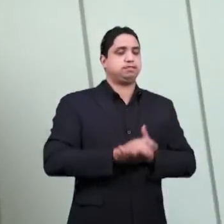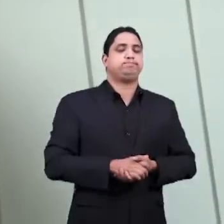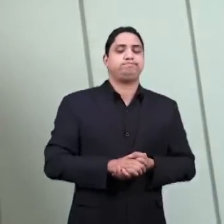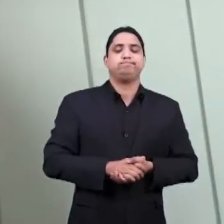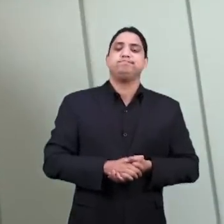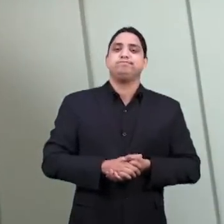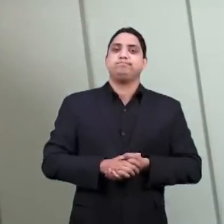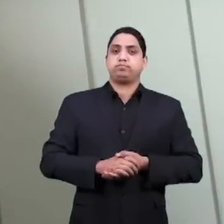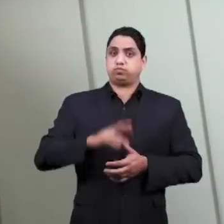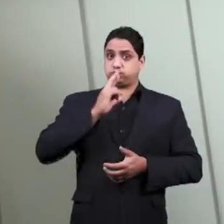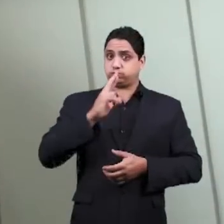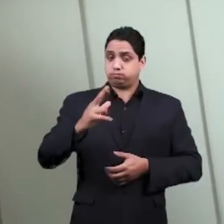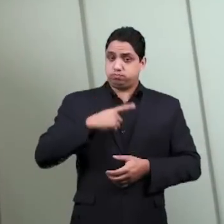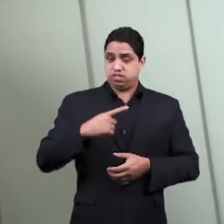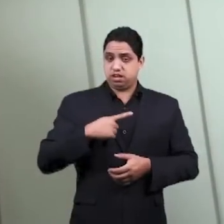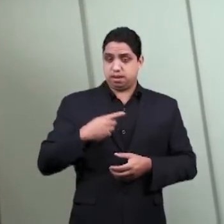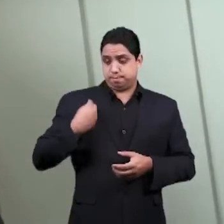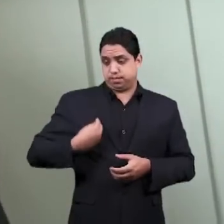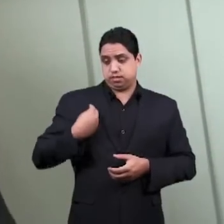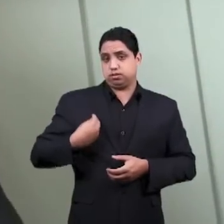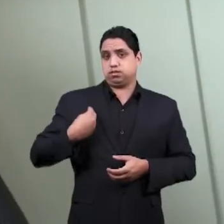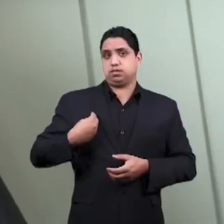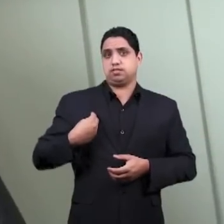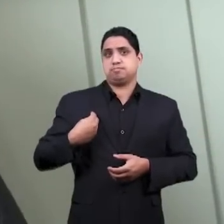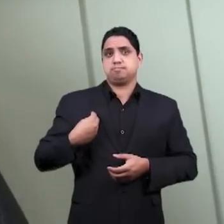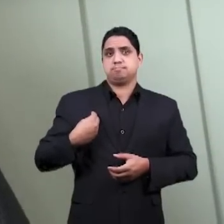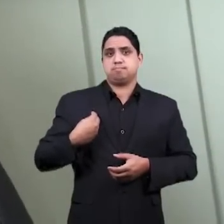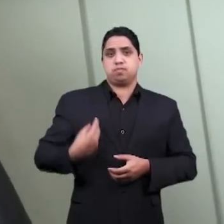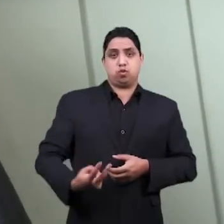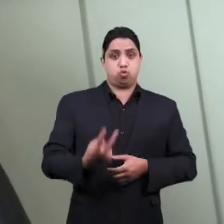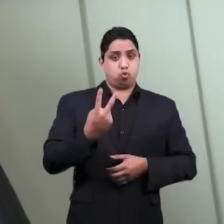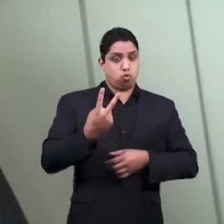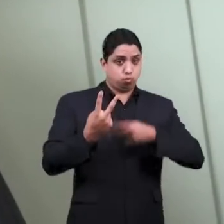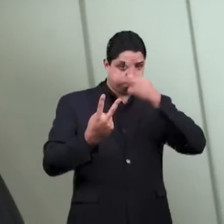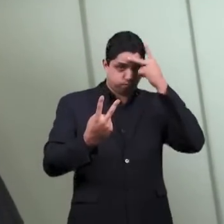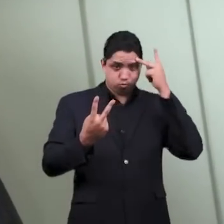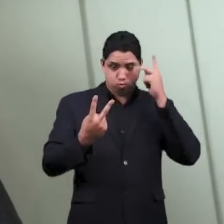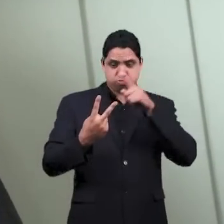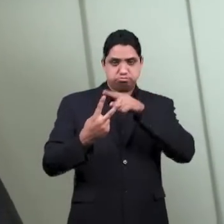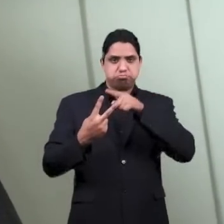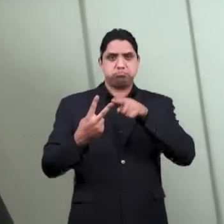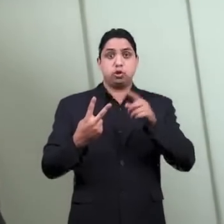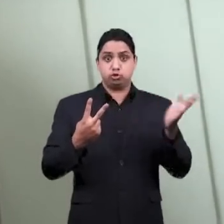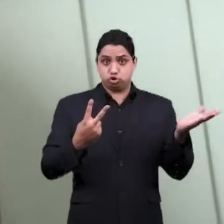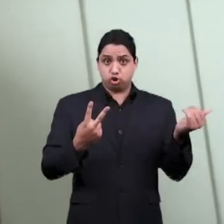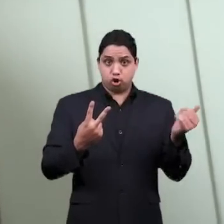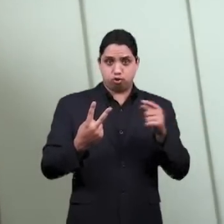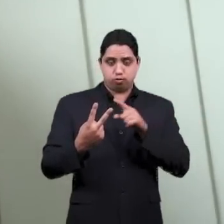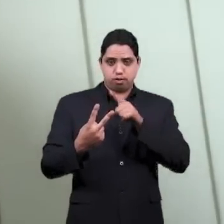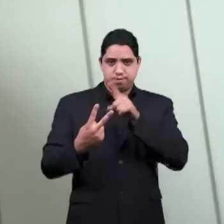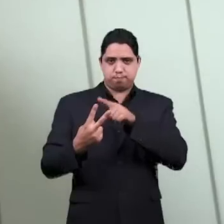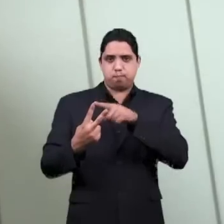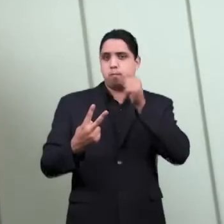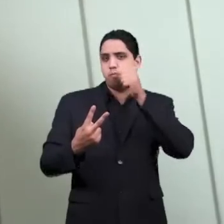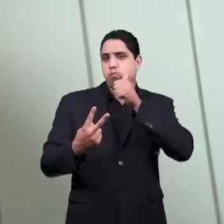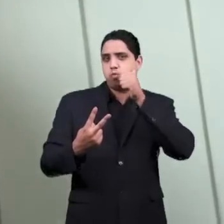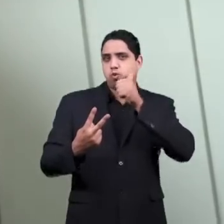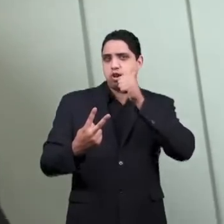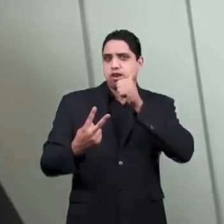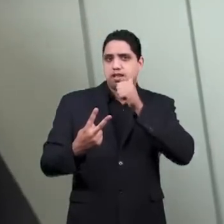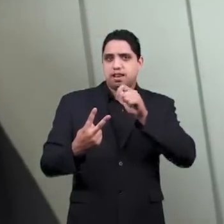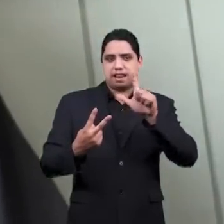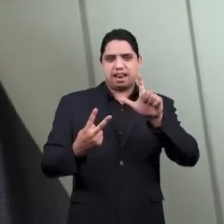para esta resposta, nós vamos ter a participação de duas pessoas, dois jovens, Um deles é a nossa irmã